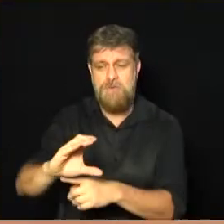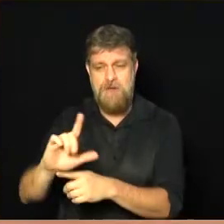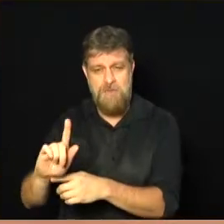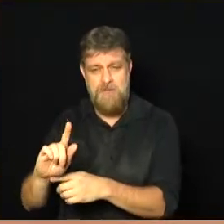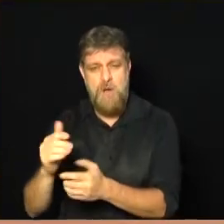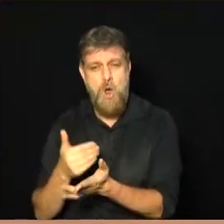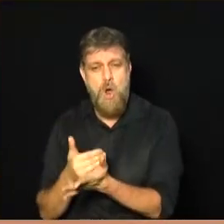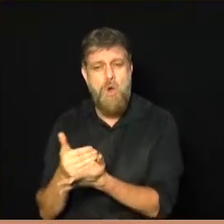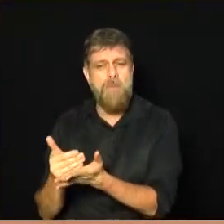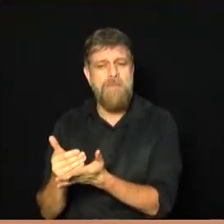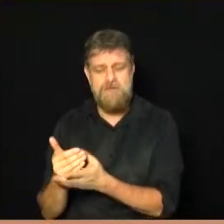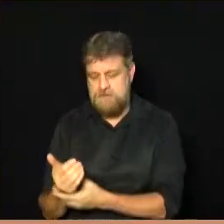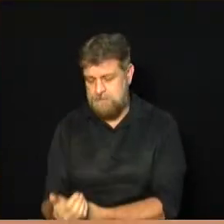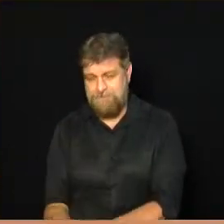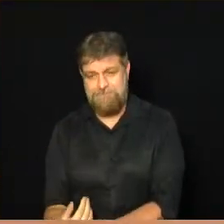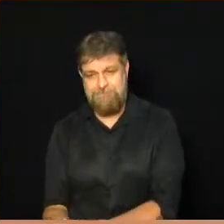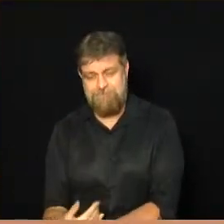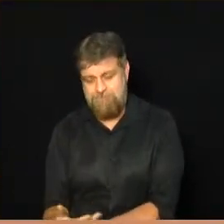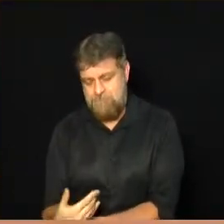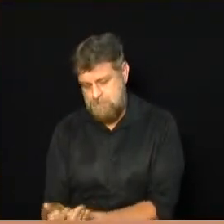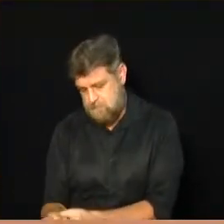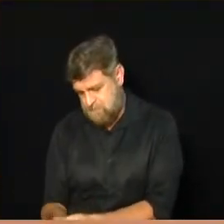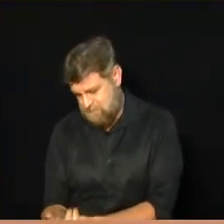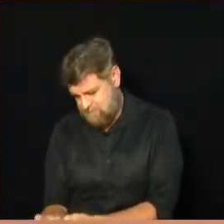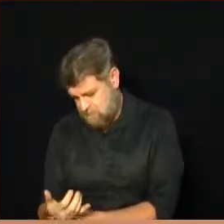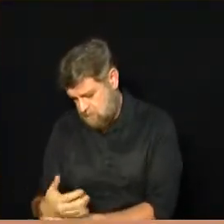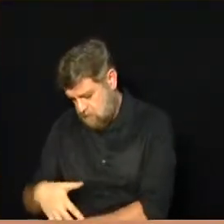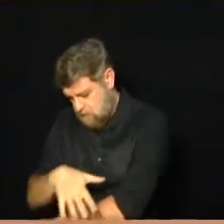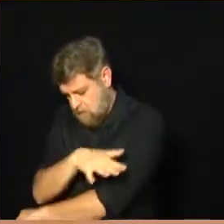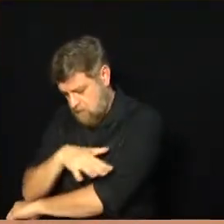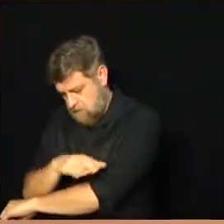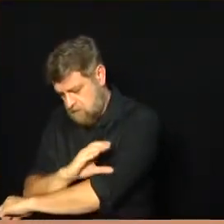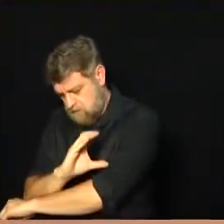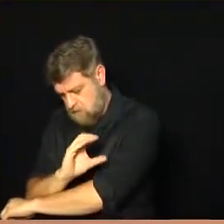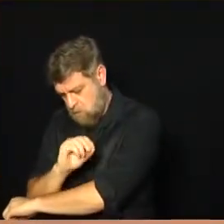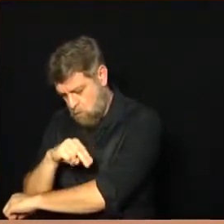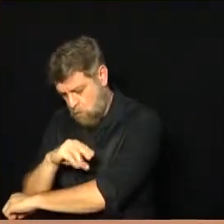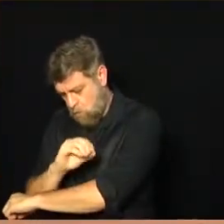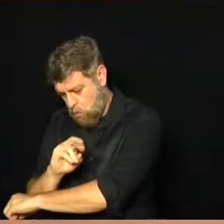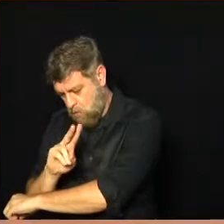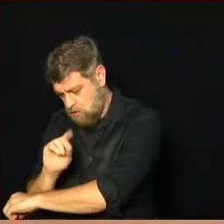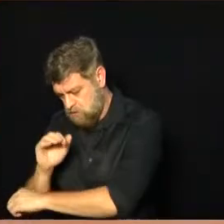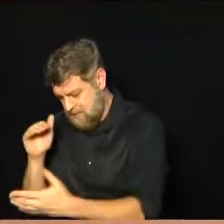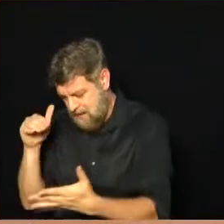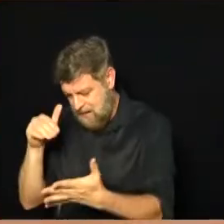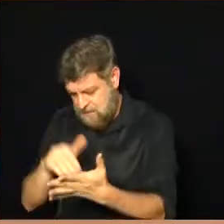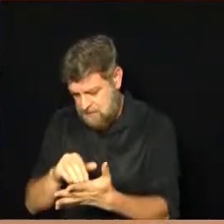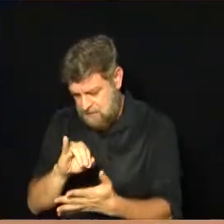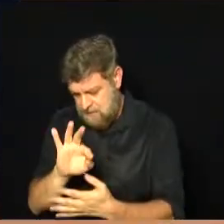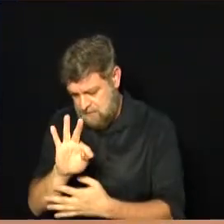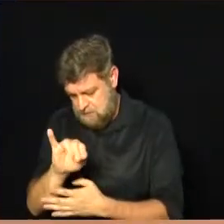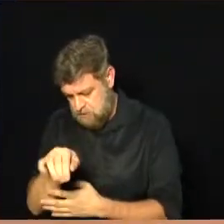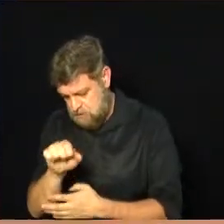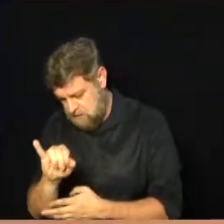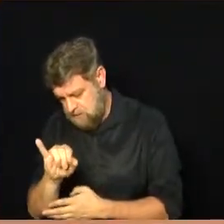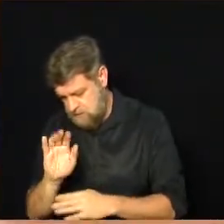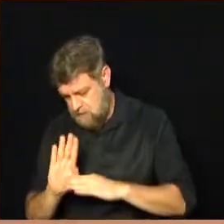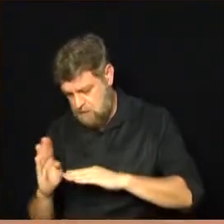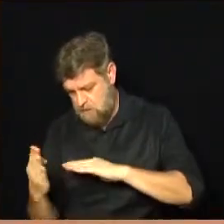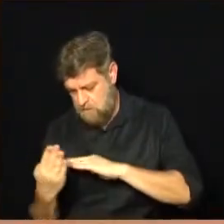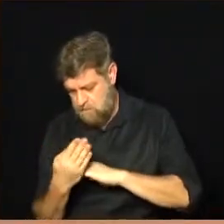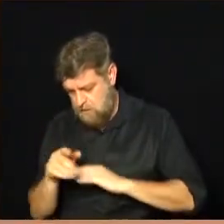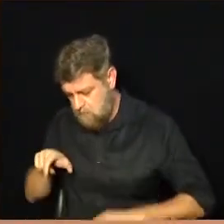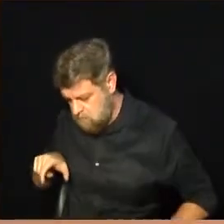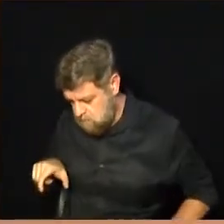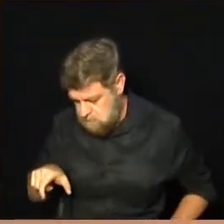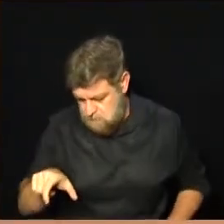começa ali na Praça da Concórdia e vai até o terminal Itajaí e entra dentro do bairro, uma parte dela,